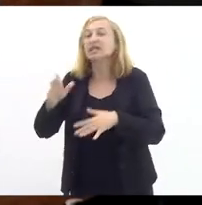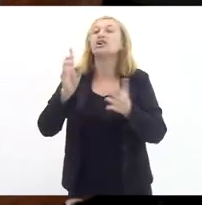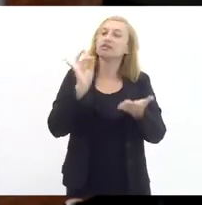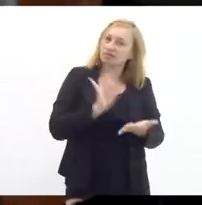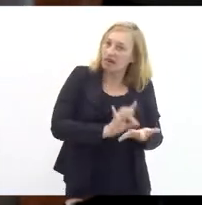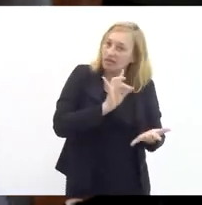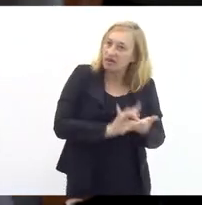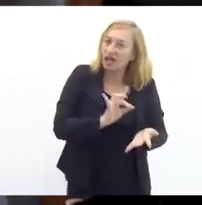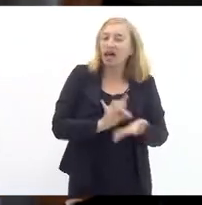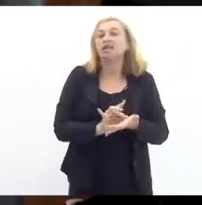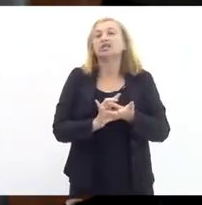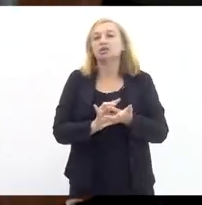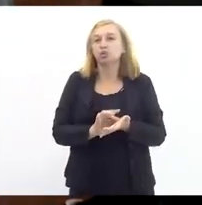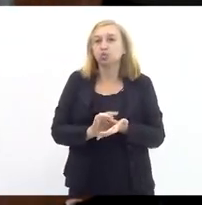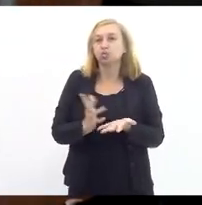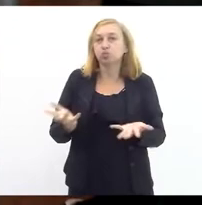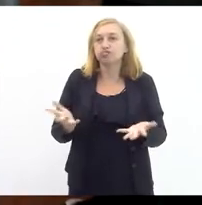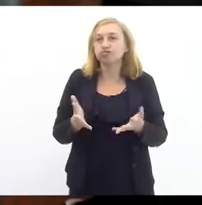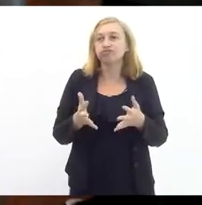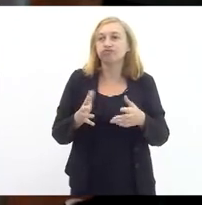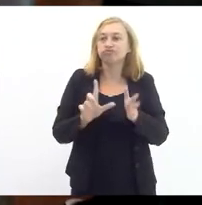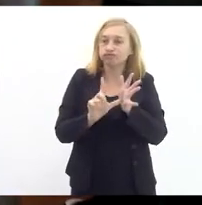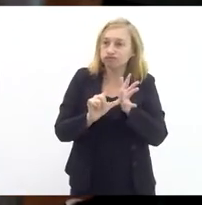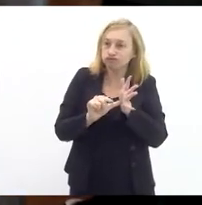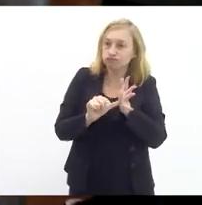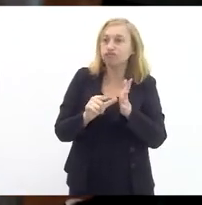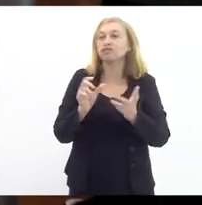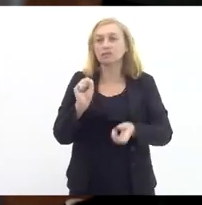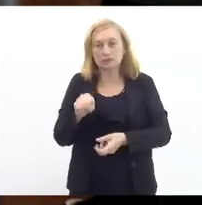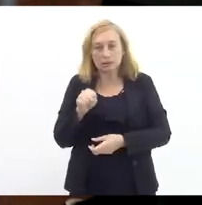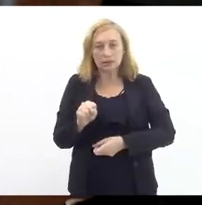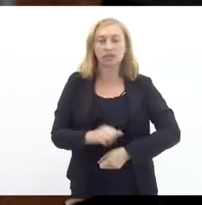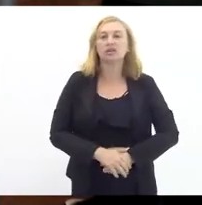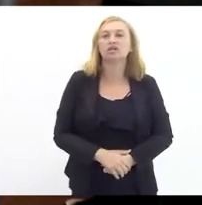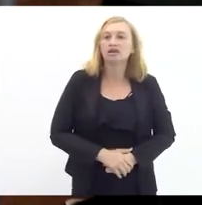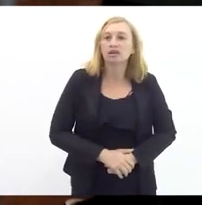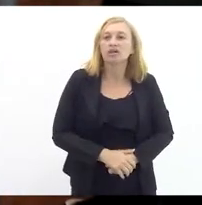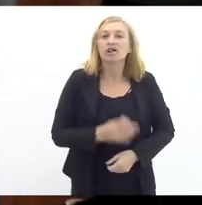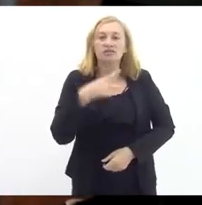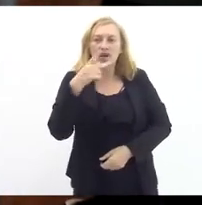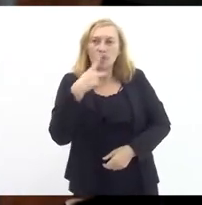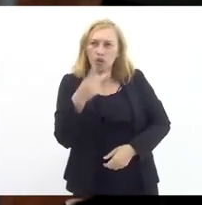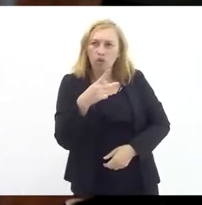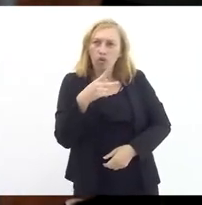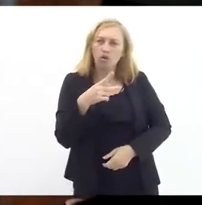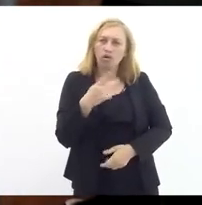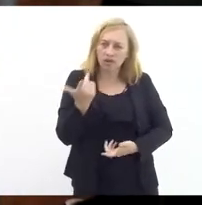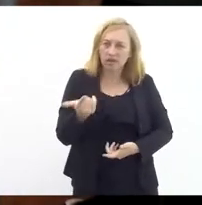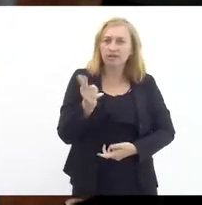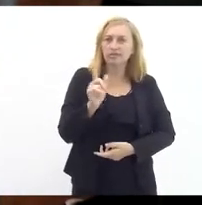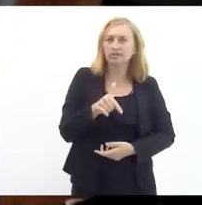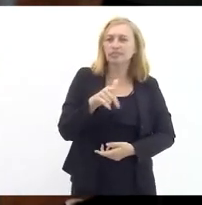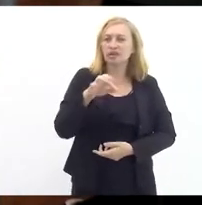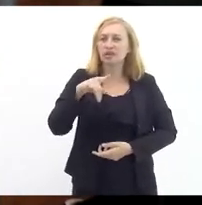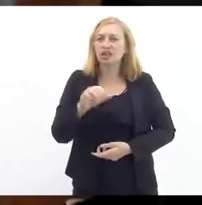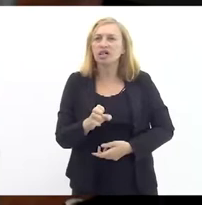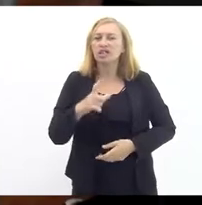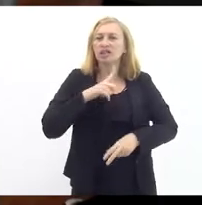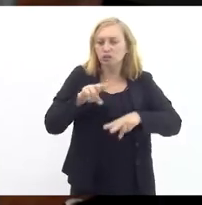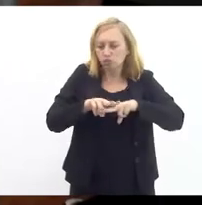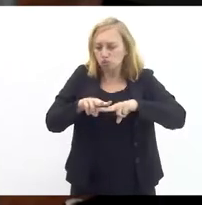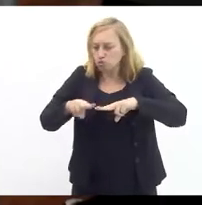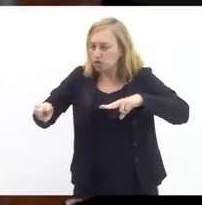isso gera muitos atrasos. A senhora falou de mato, tem trechos, parece que, na verdade, o trem está